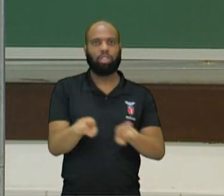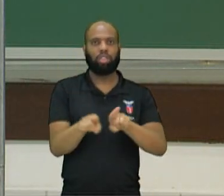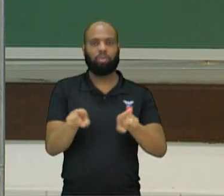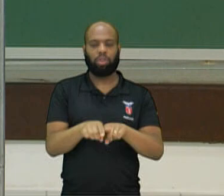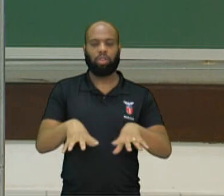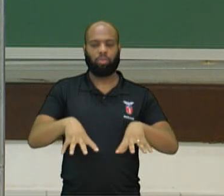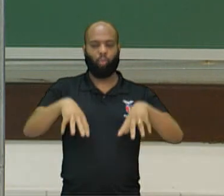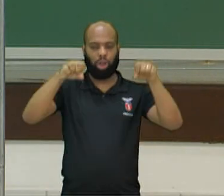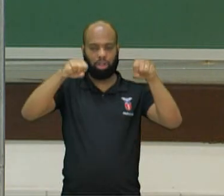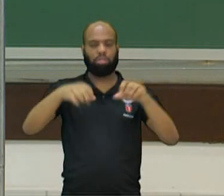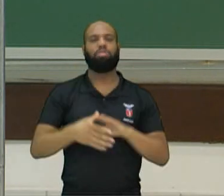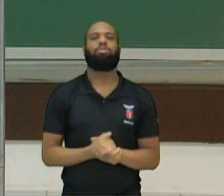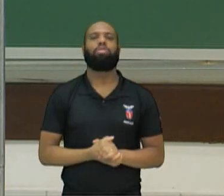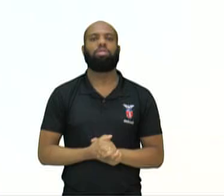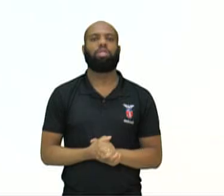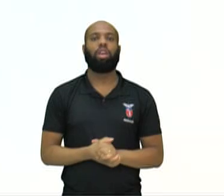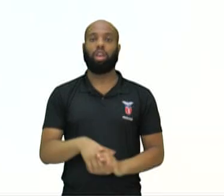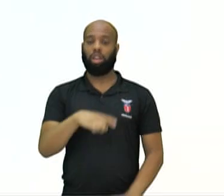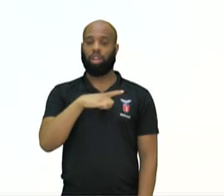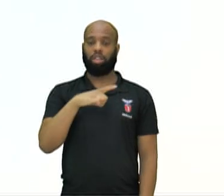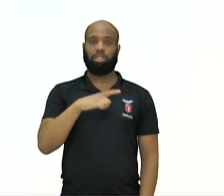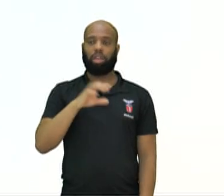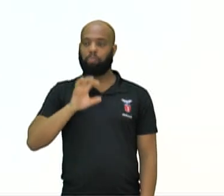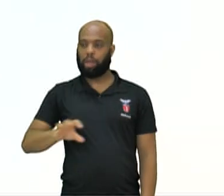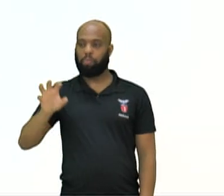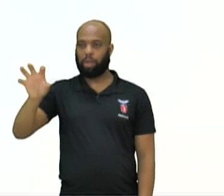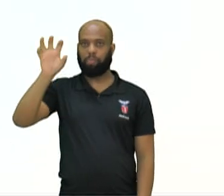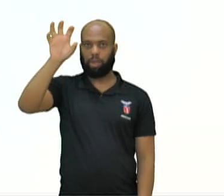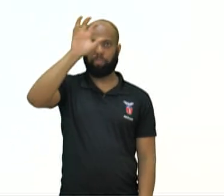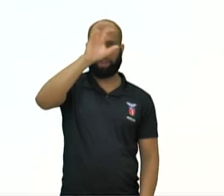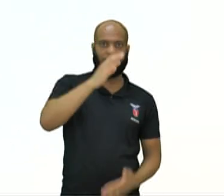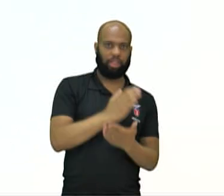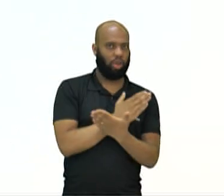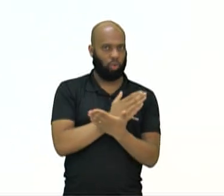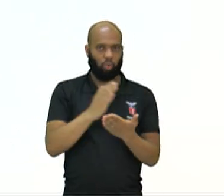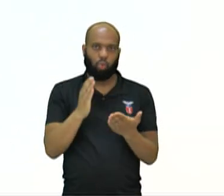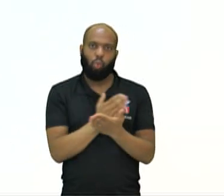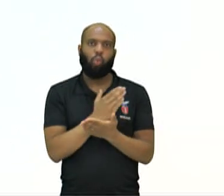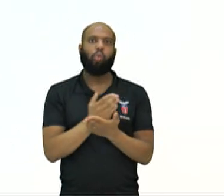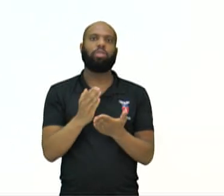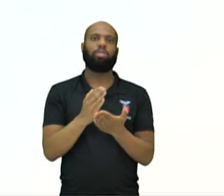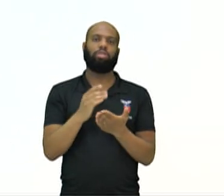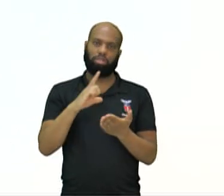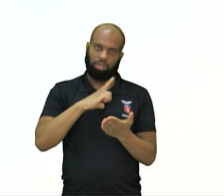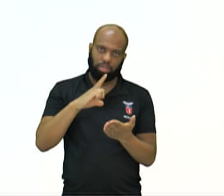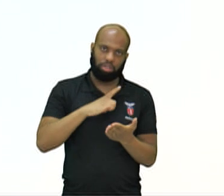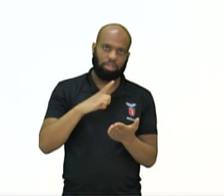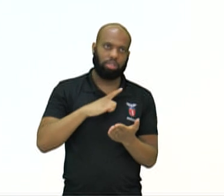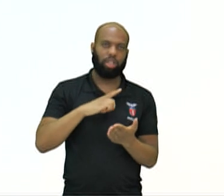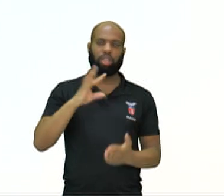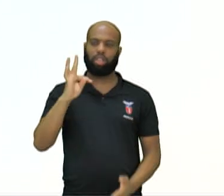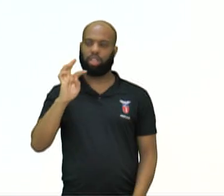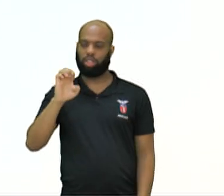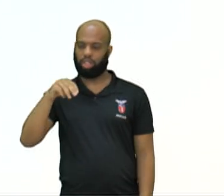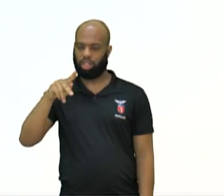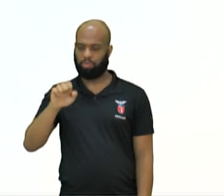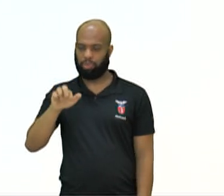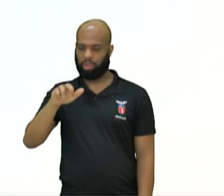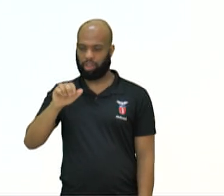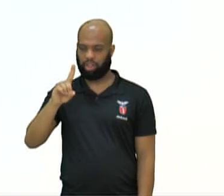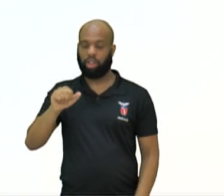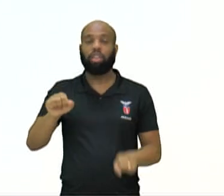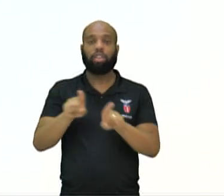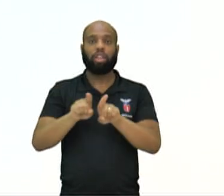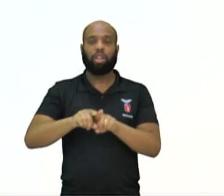seco, presente tanto nas regiões temperadas quanto nas regiões tropicais. Apresenta uma grande amplitude térmica